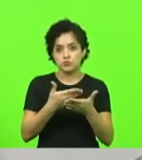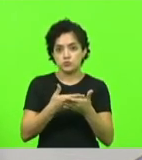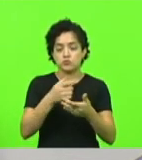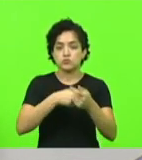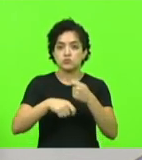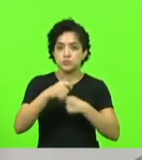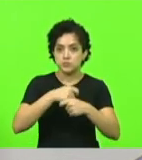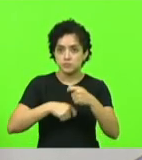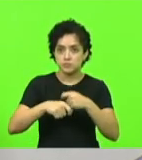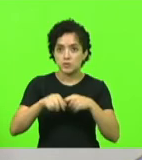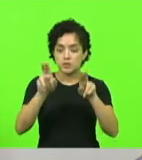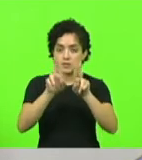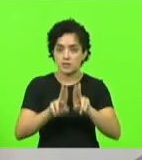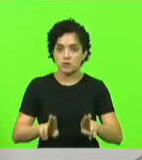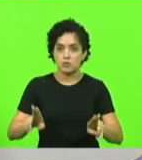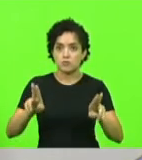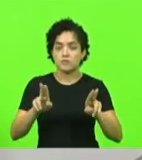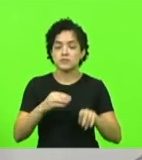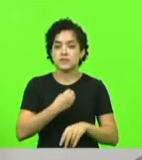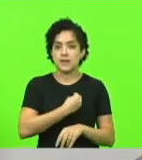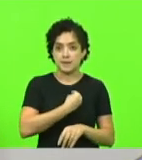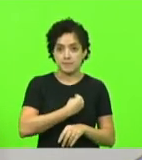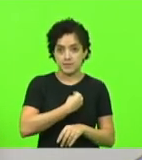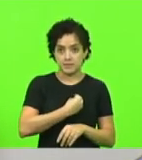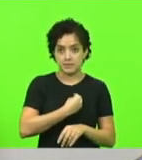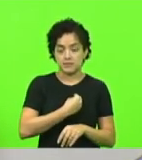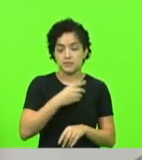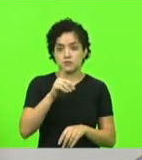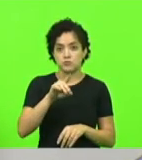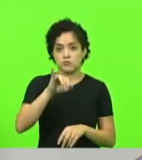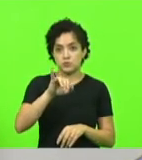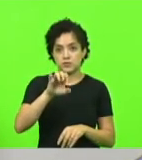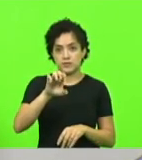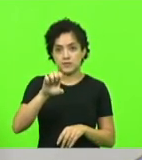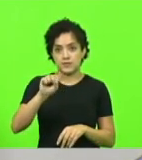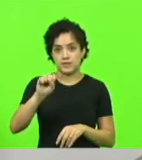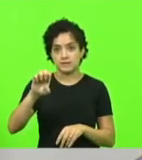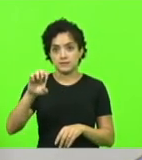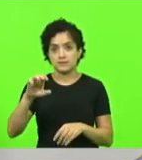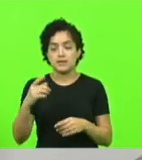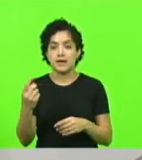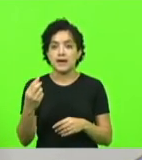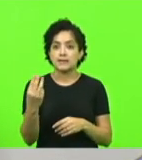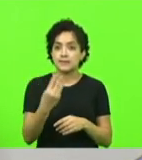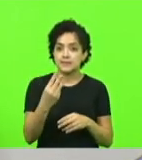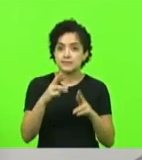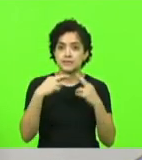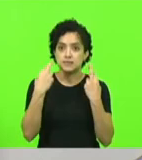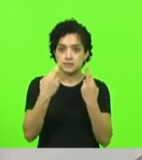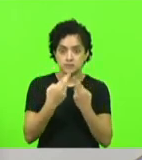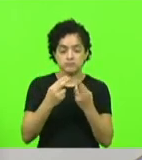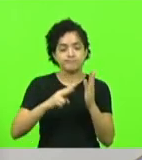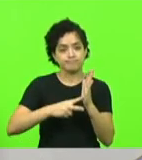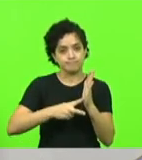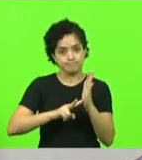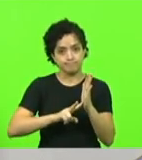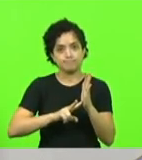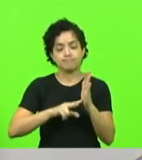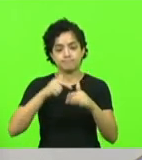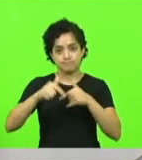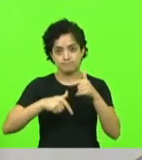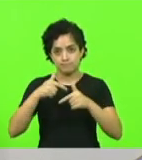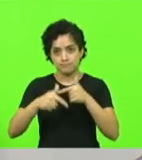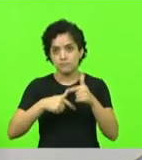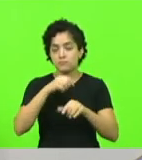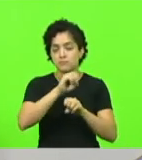e também a presença do DIESE. Na terceira reunião, a presença do Sindicato dos Trabalhadores em